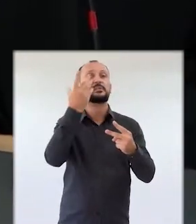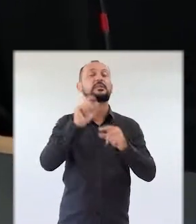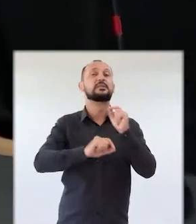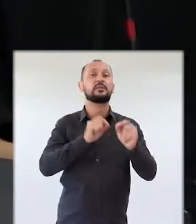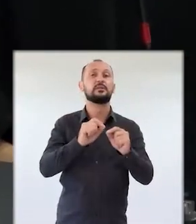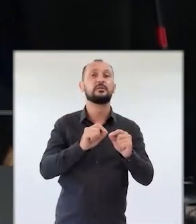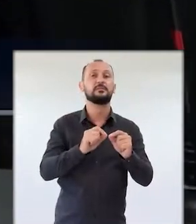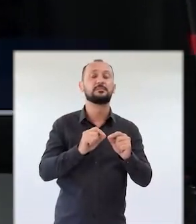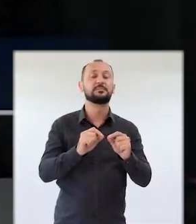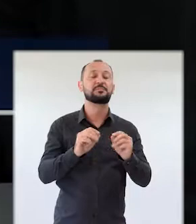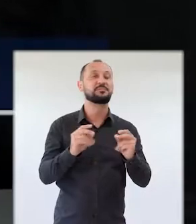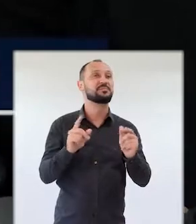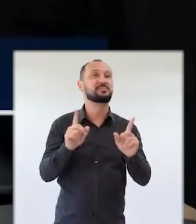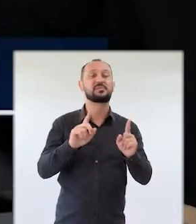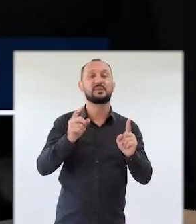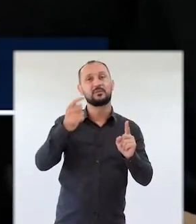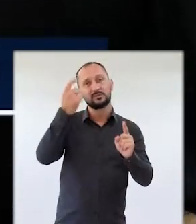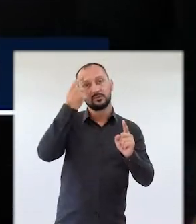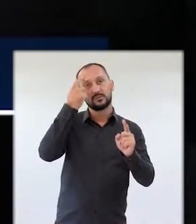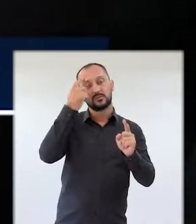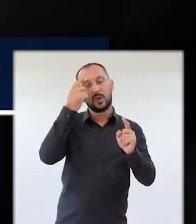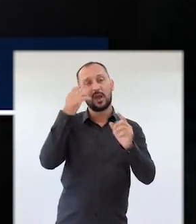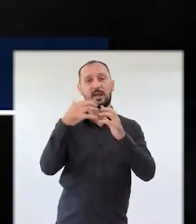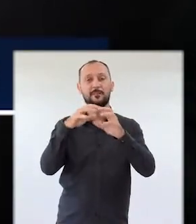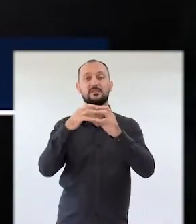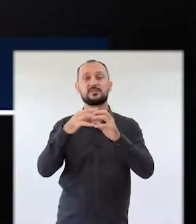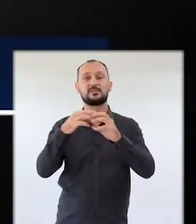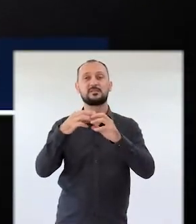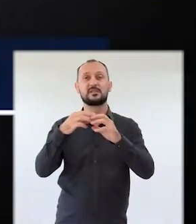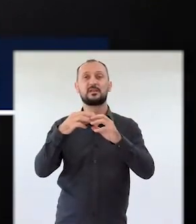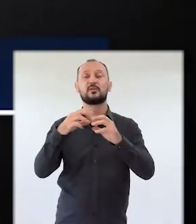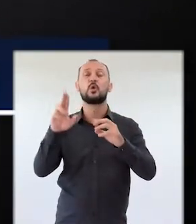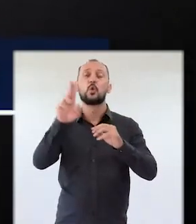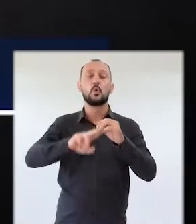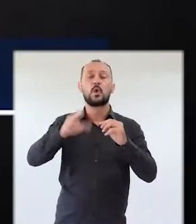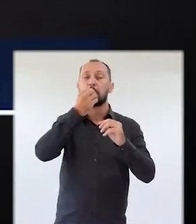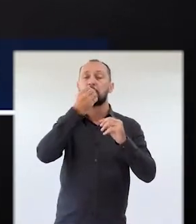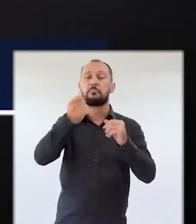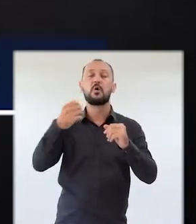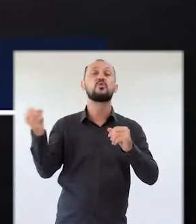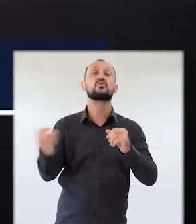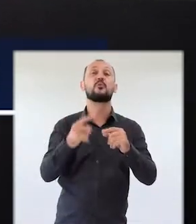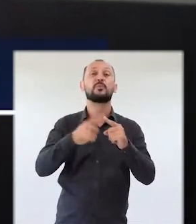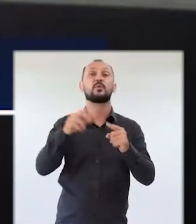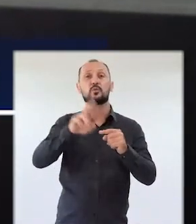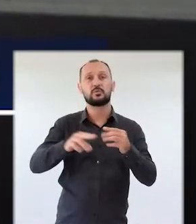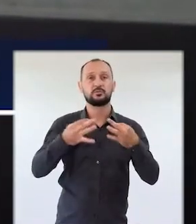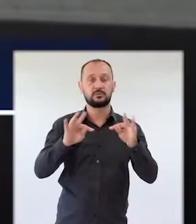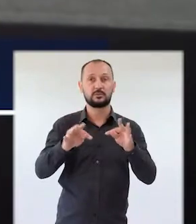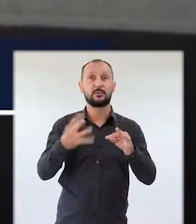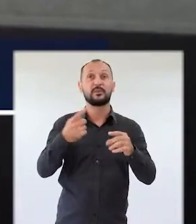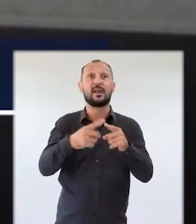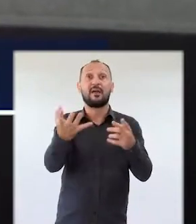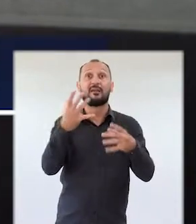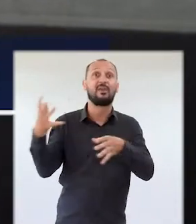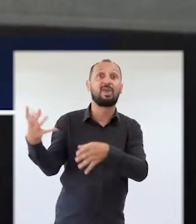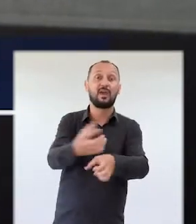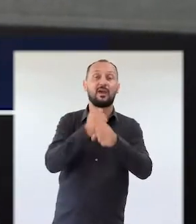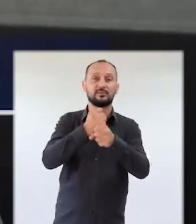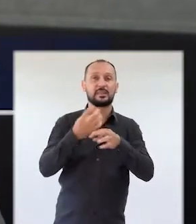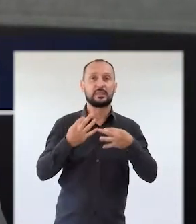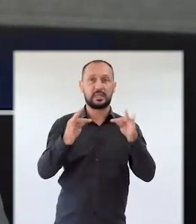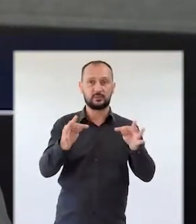podemos esquecer que não é uma cabeça não é moderna quando ela usa tecnologia, é que quando ela é moderna ela não dispensa a